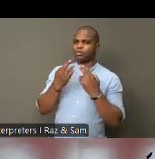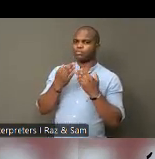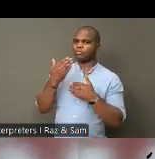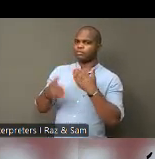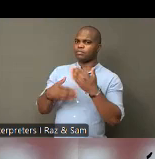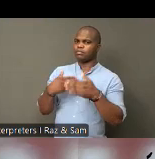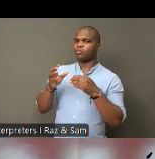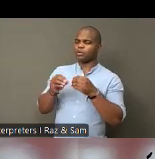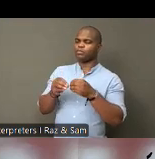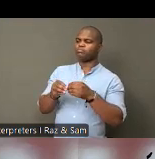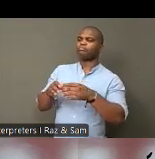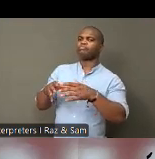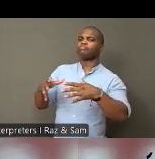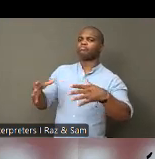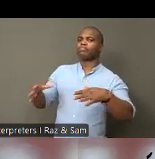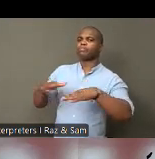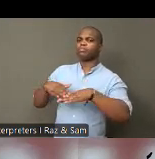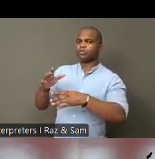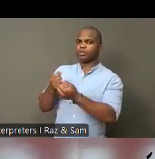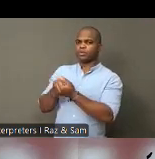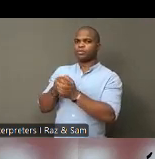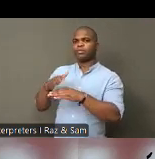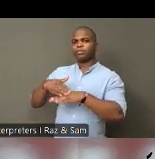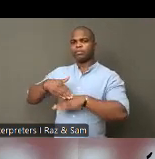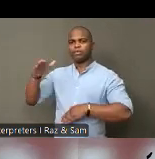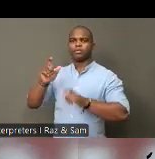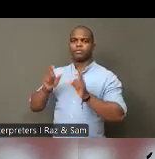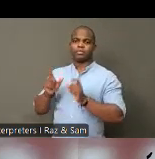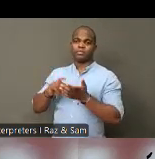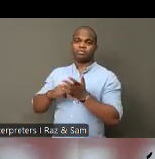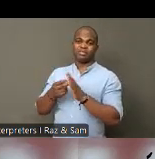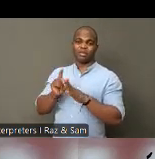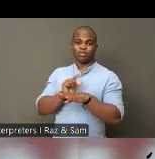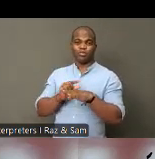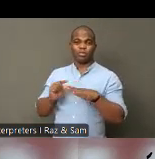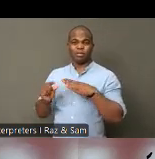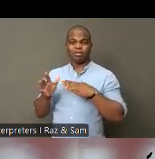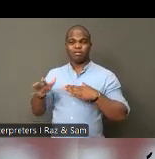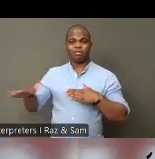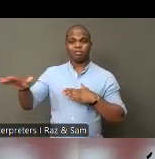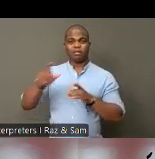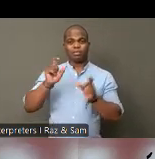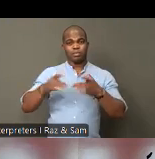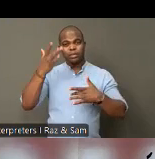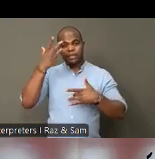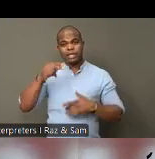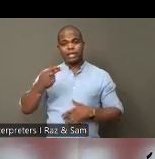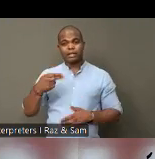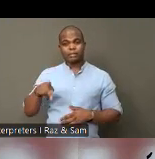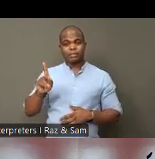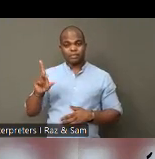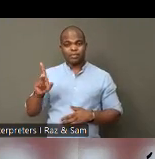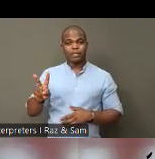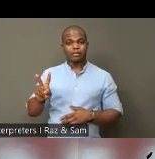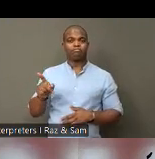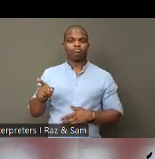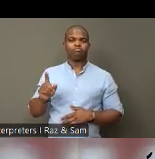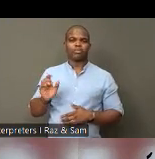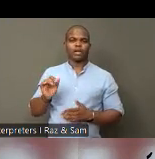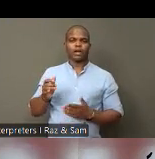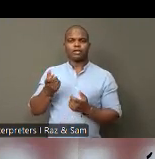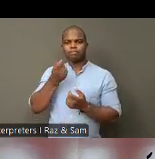tratamento possam ter acesso ao tratamento. E também vigilância de doenças. Nós temos de melhorar a conectividade